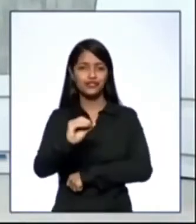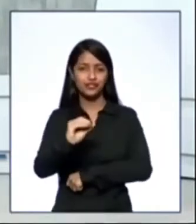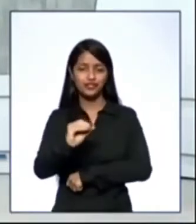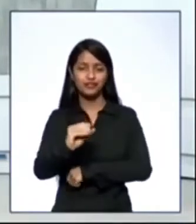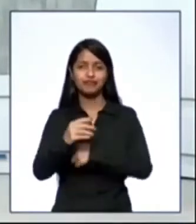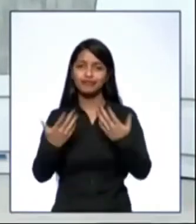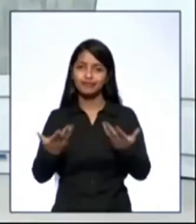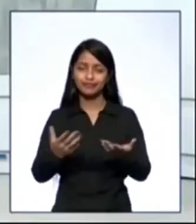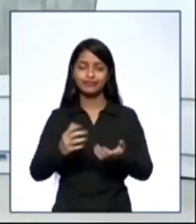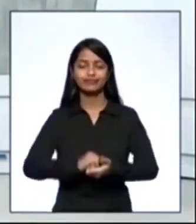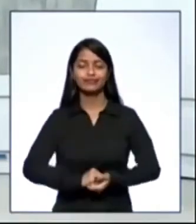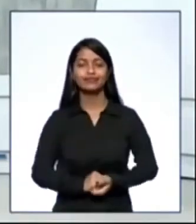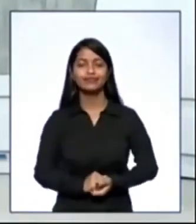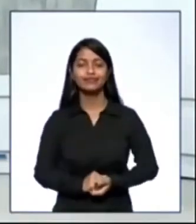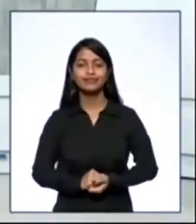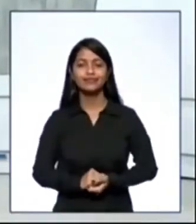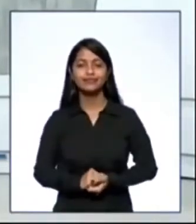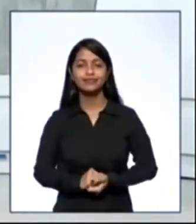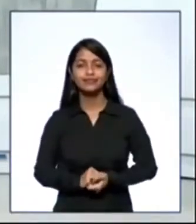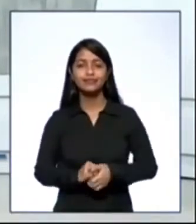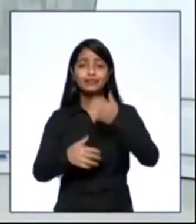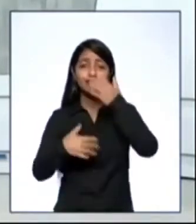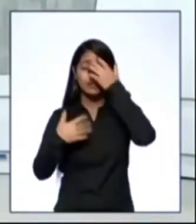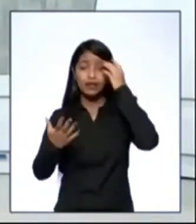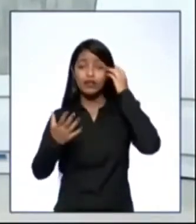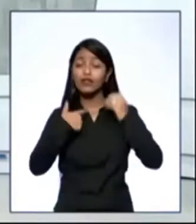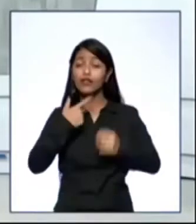notícia é boa? Cara, fazendo um super